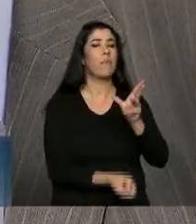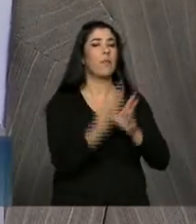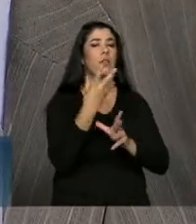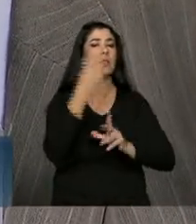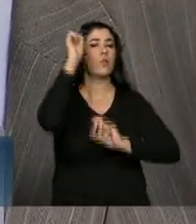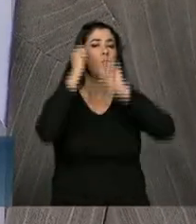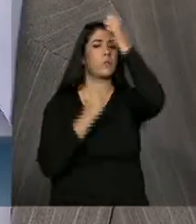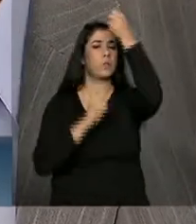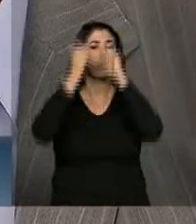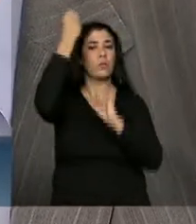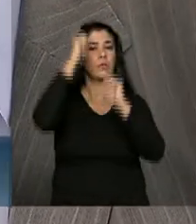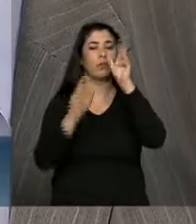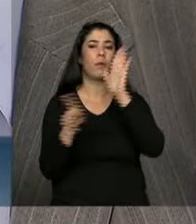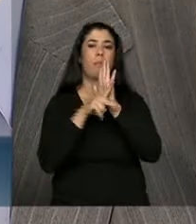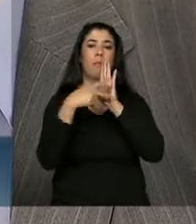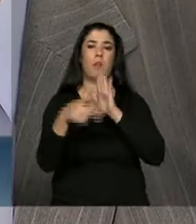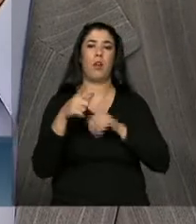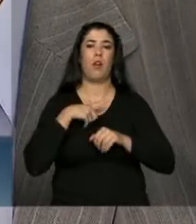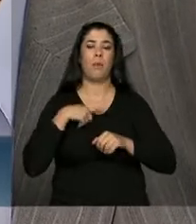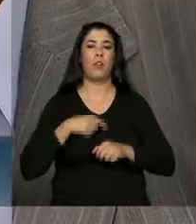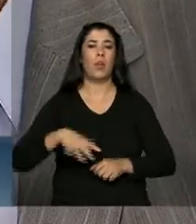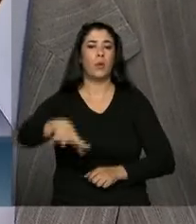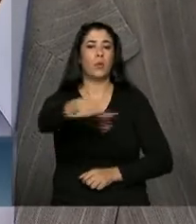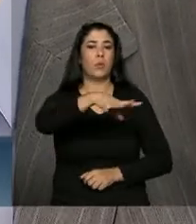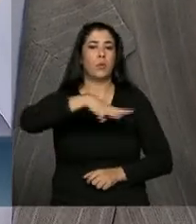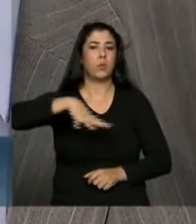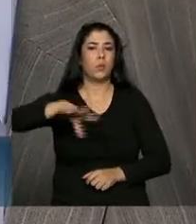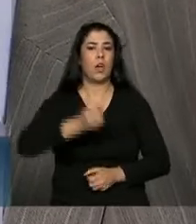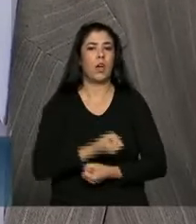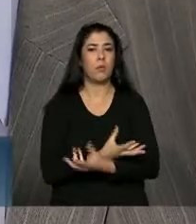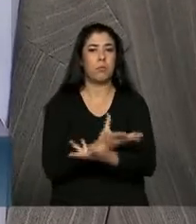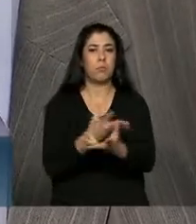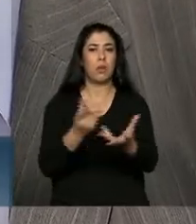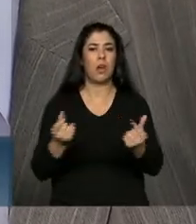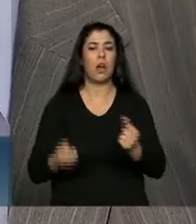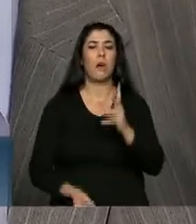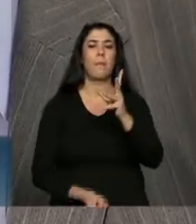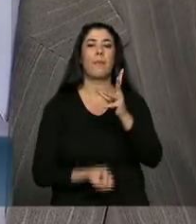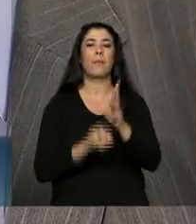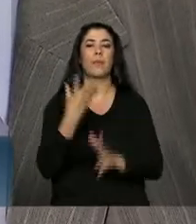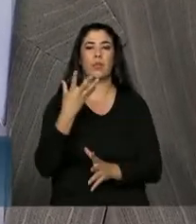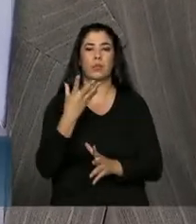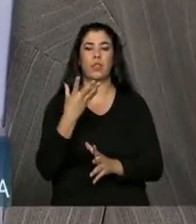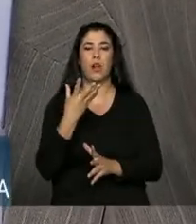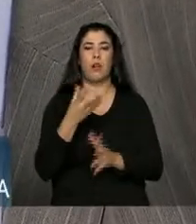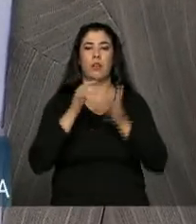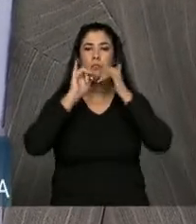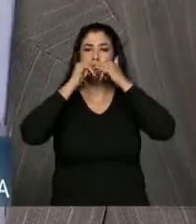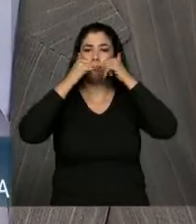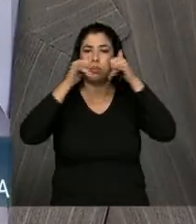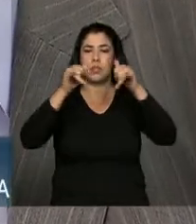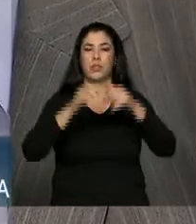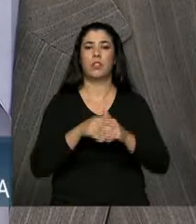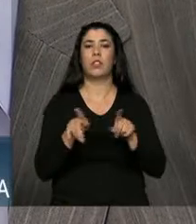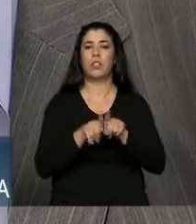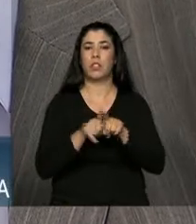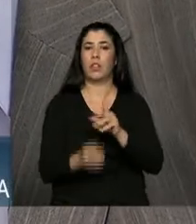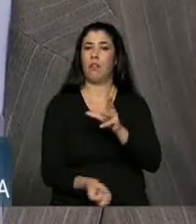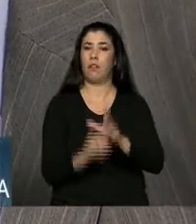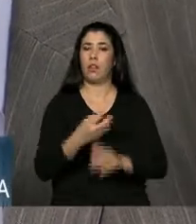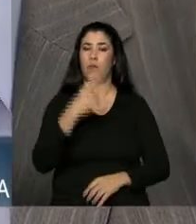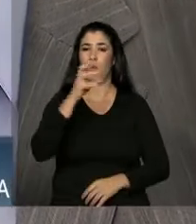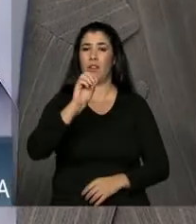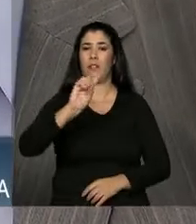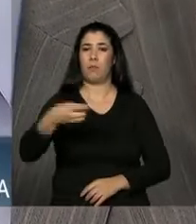e nós temos hoje um parque industrial trabalhando para indústria eólica que gera 40 mil empregos o